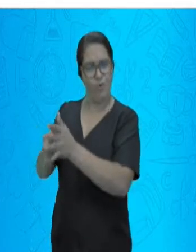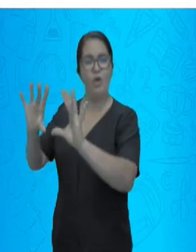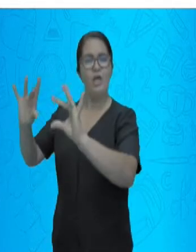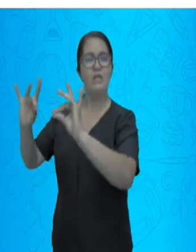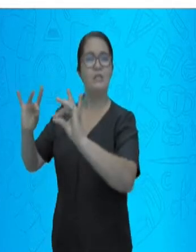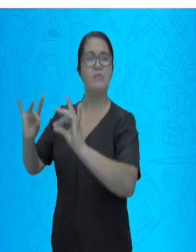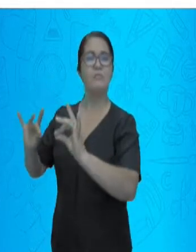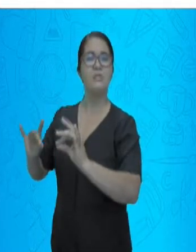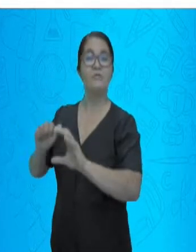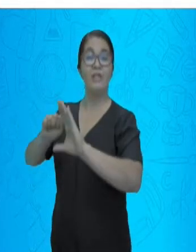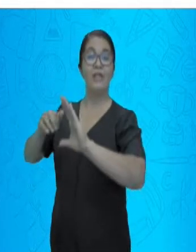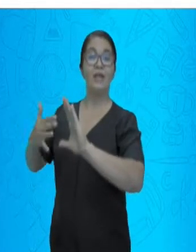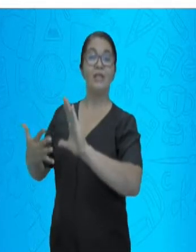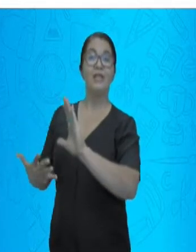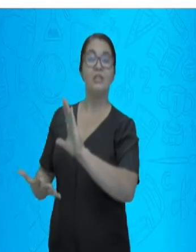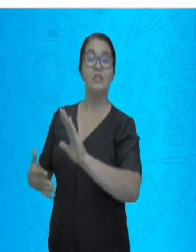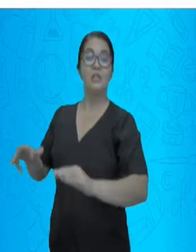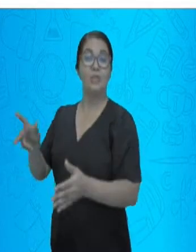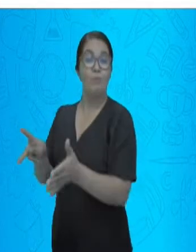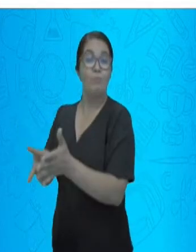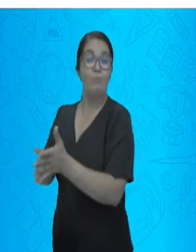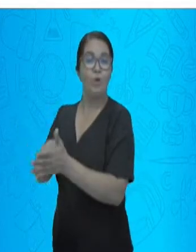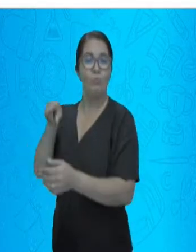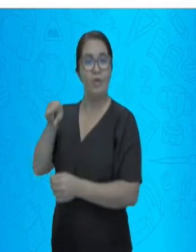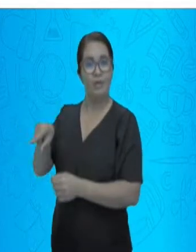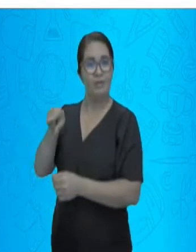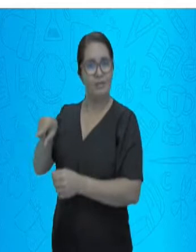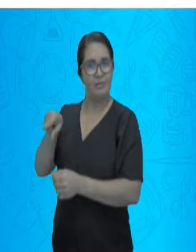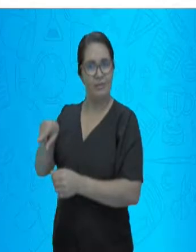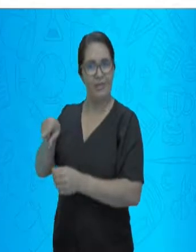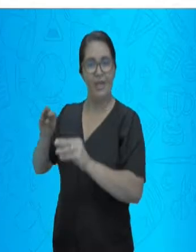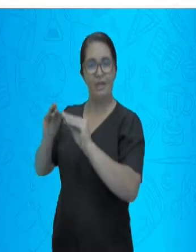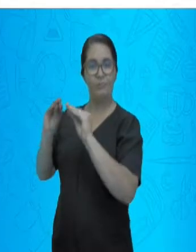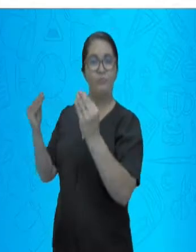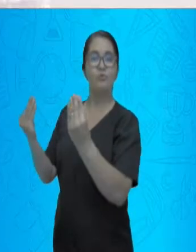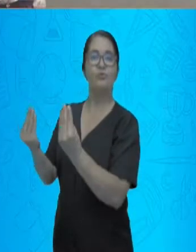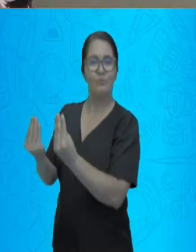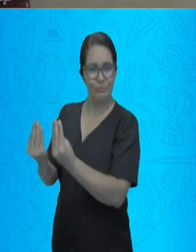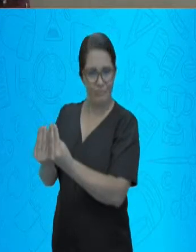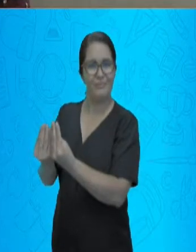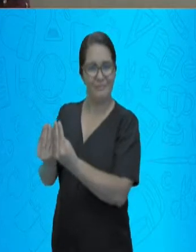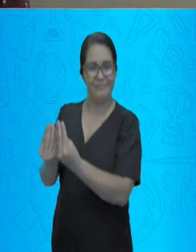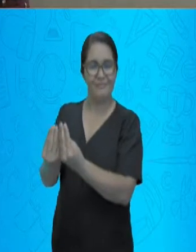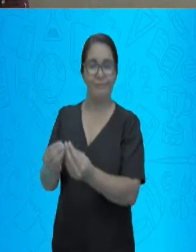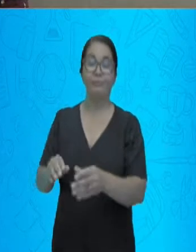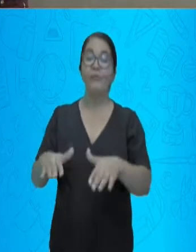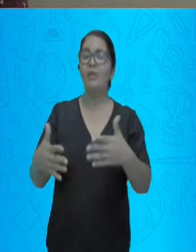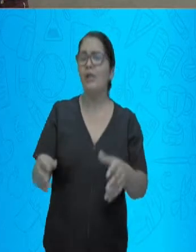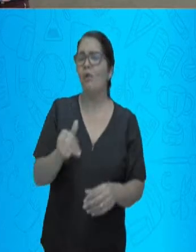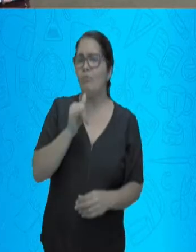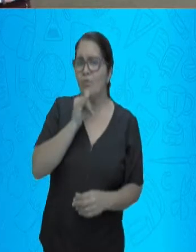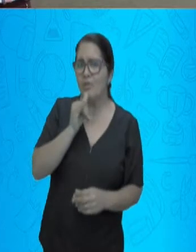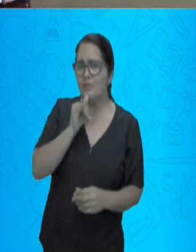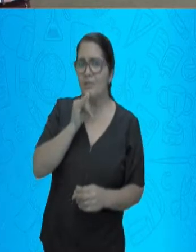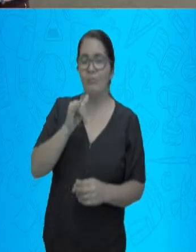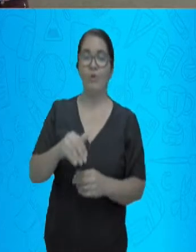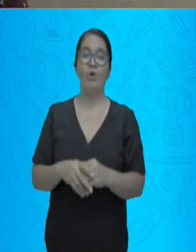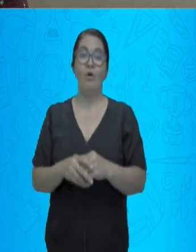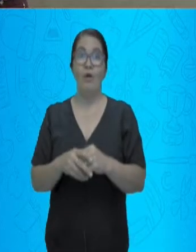são características. Então, é daquela substância. Quando eu falo, por exemplo,